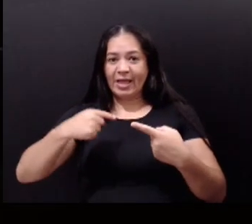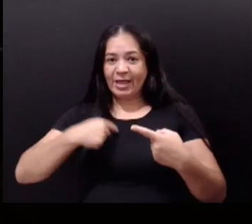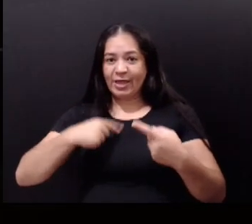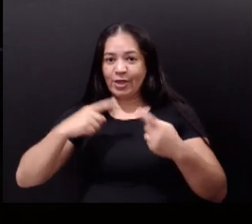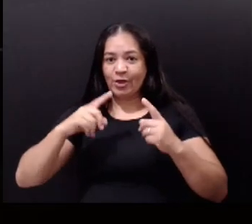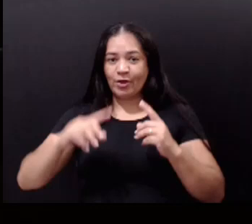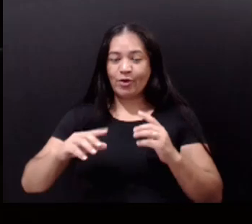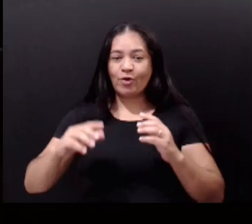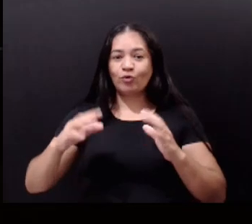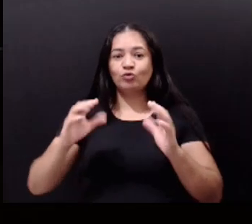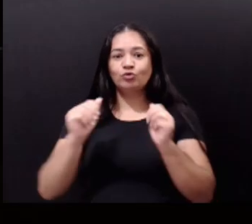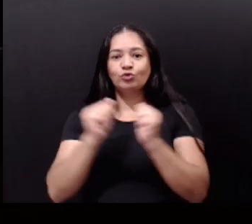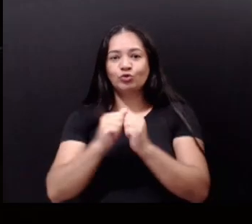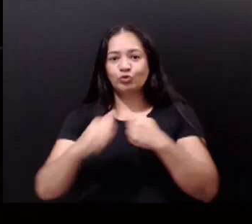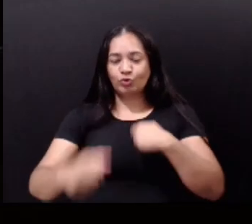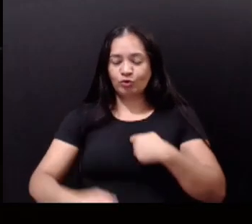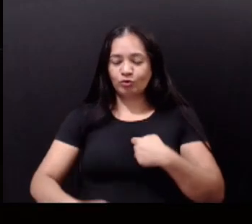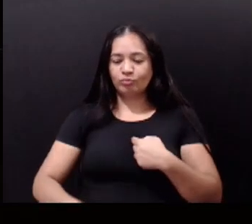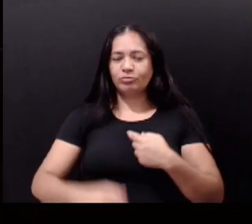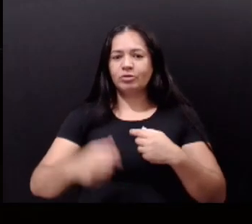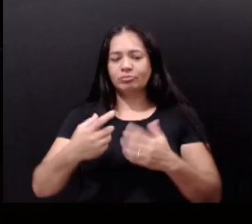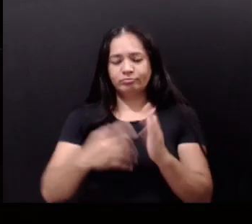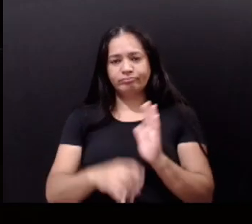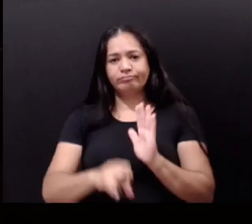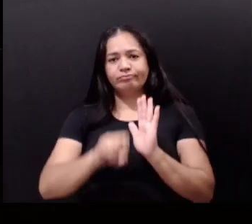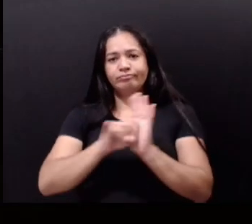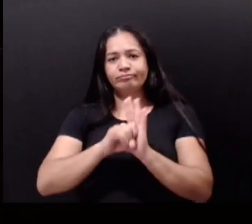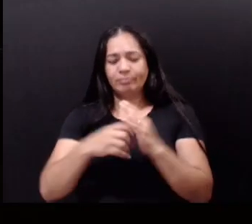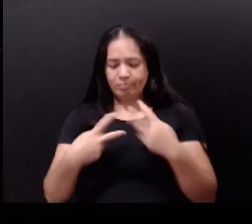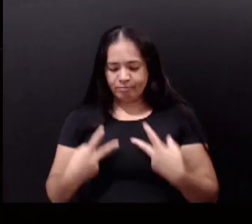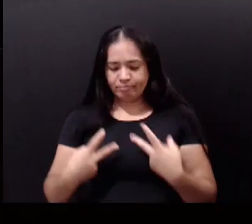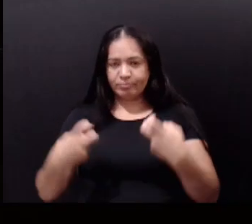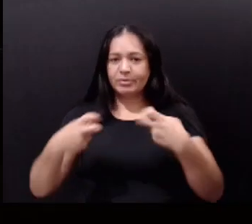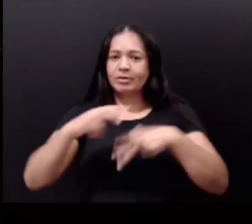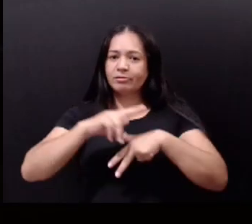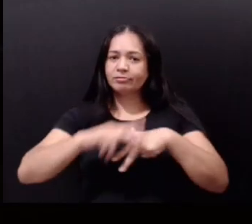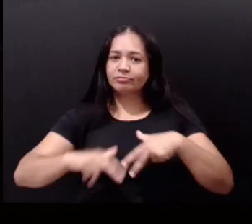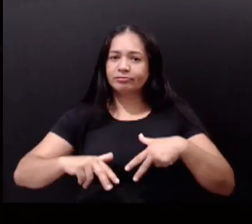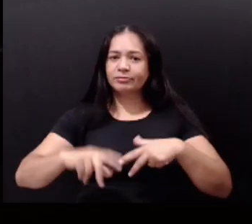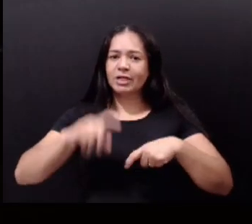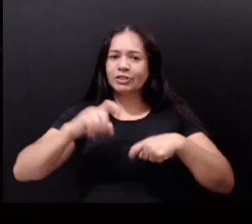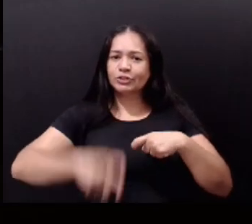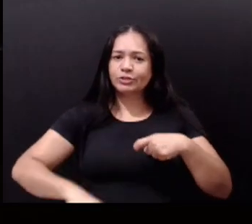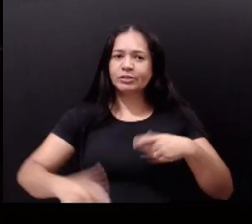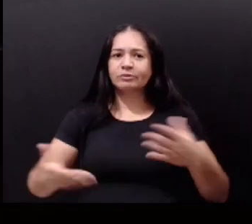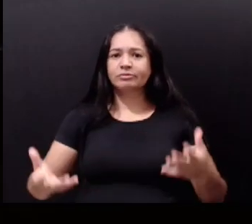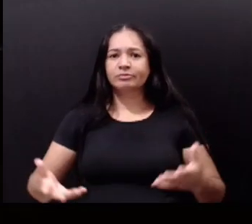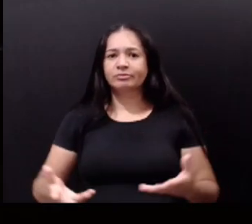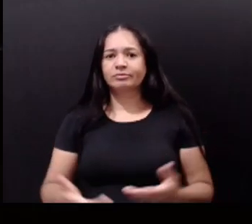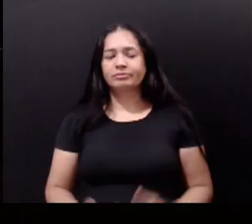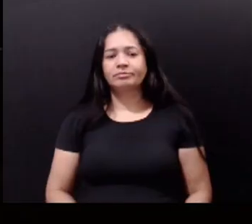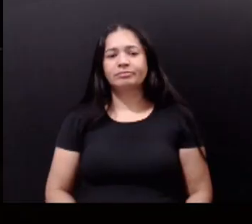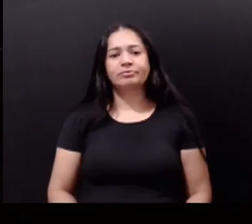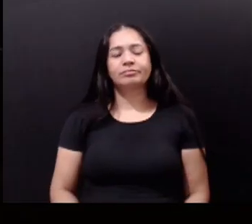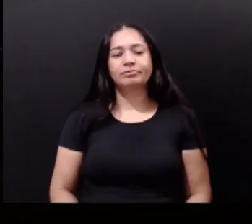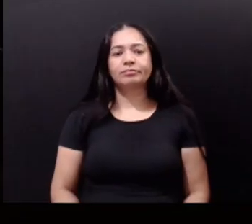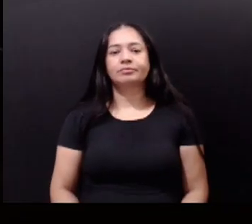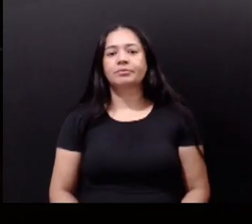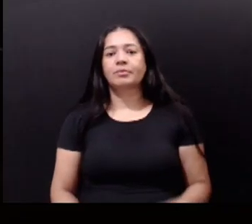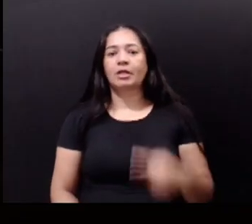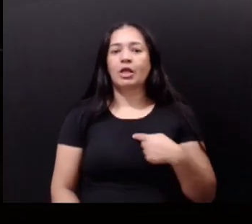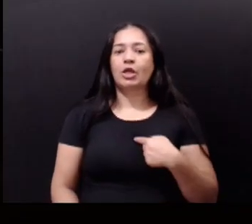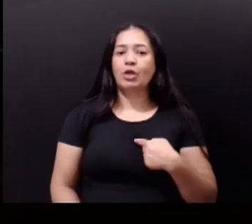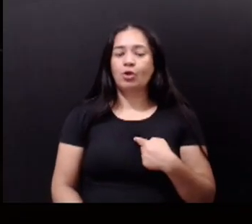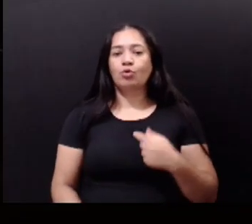identificação, autodeclaração, identificação de gênero, de sexualidade, né? E aí eu com o outro, do